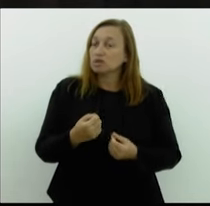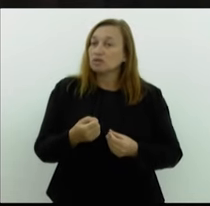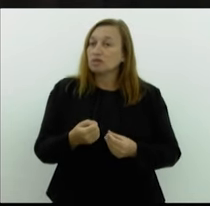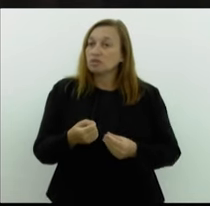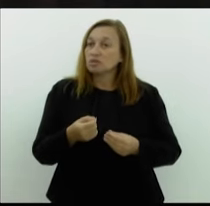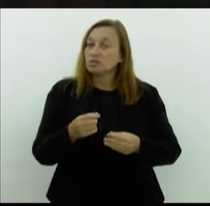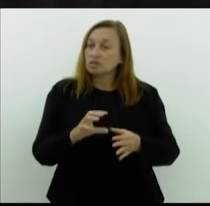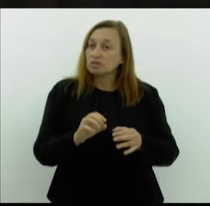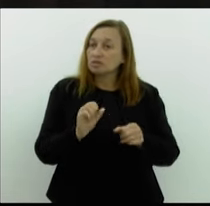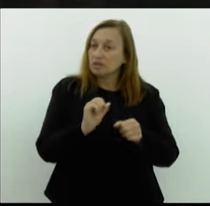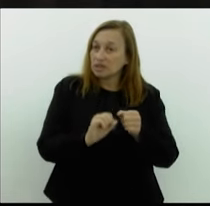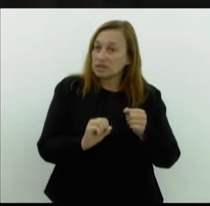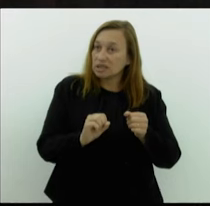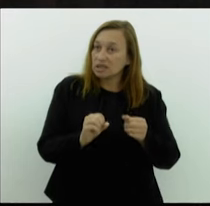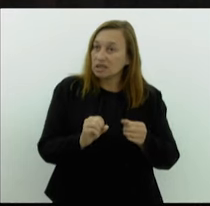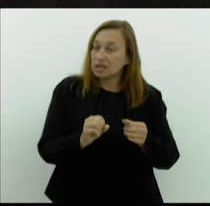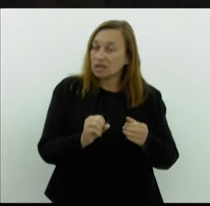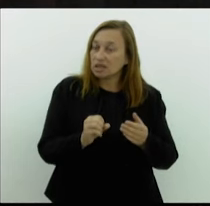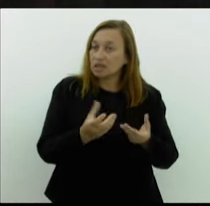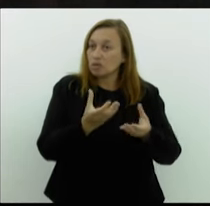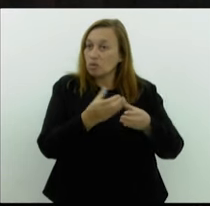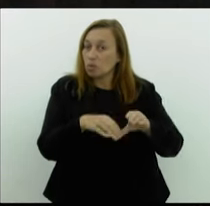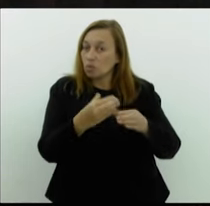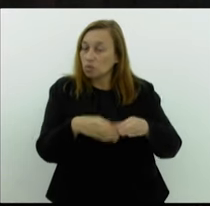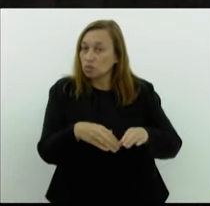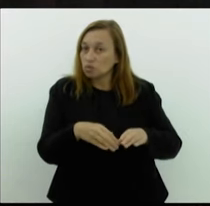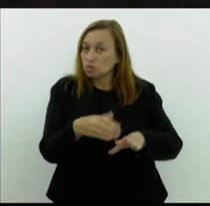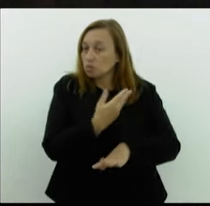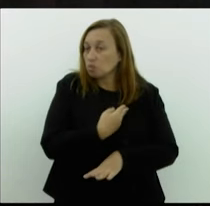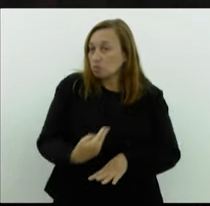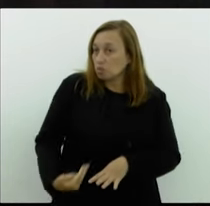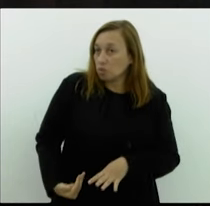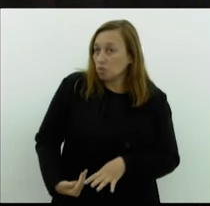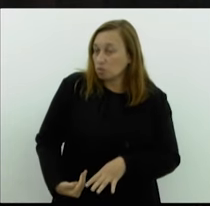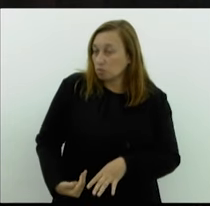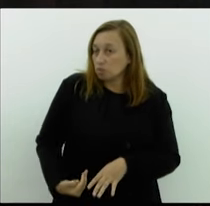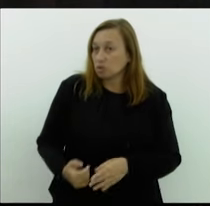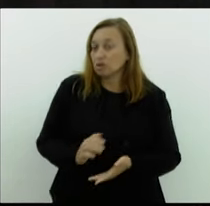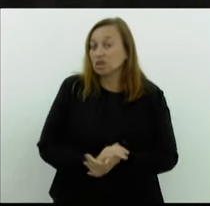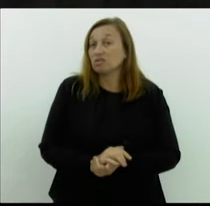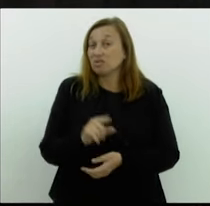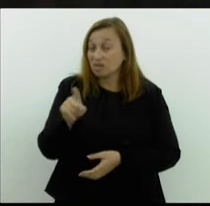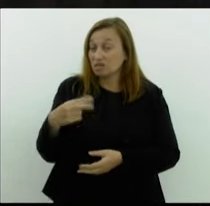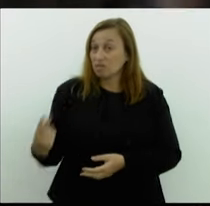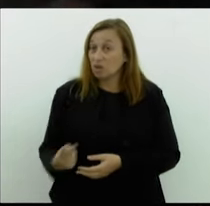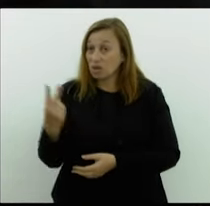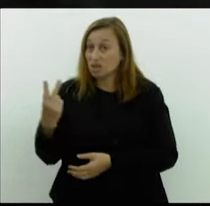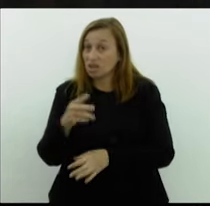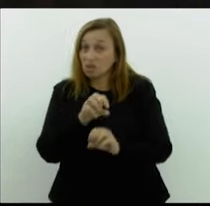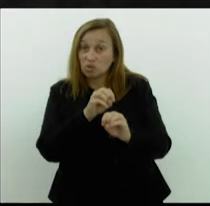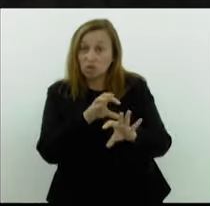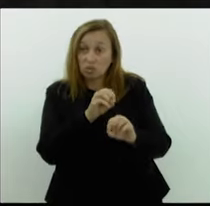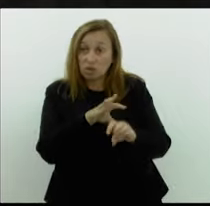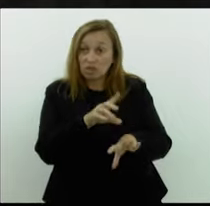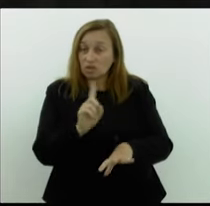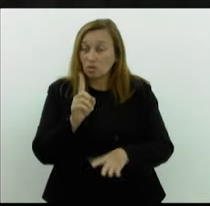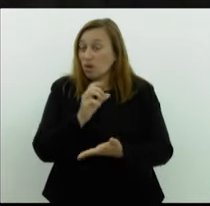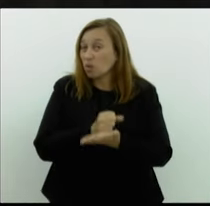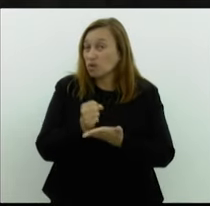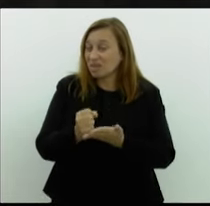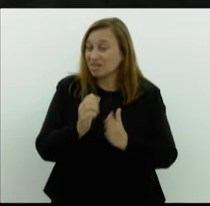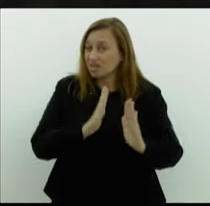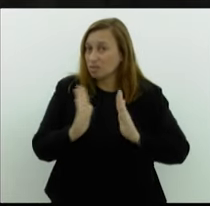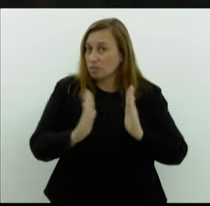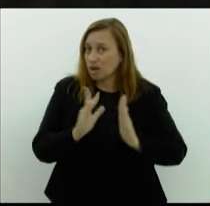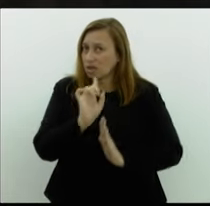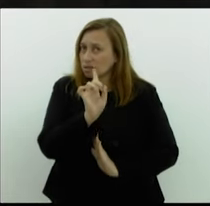público com a barriga. E a forma de você prestigiar a educação não é através de contratação